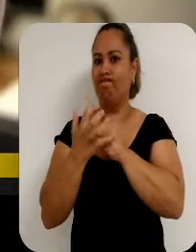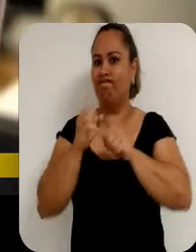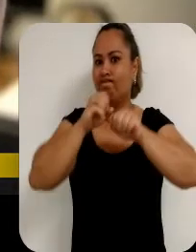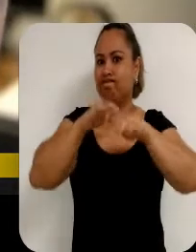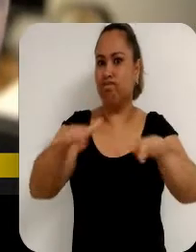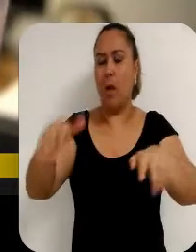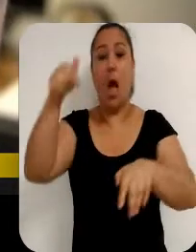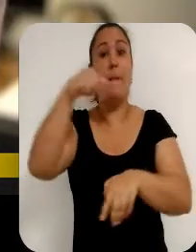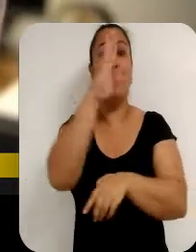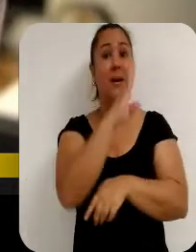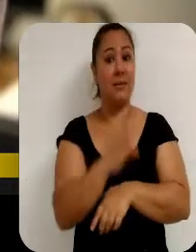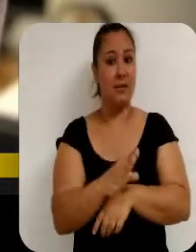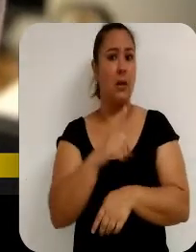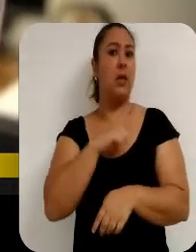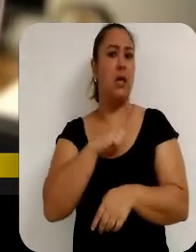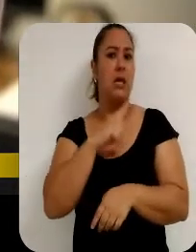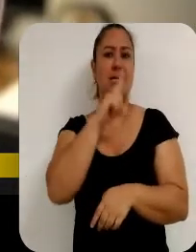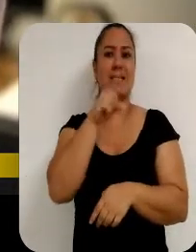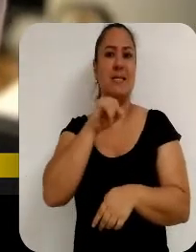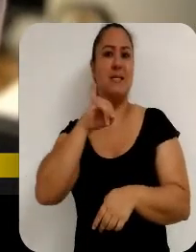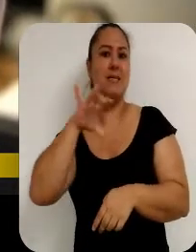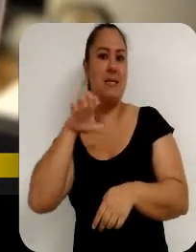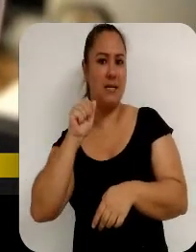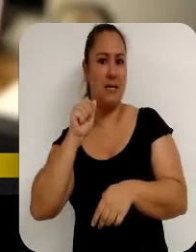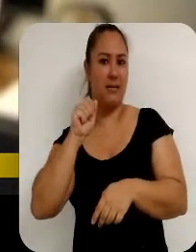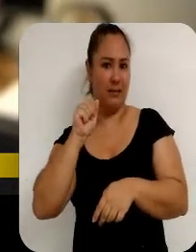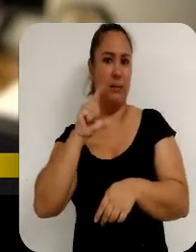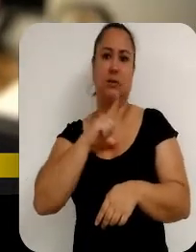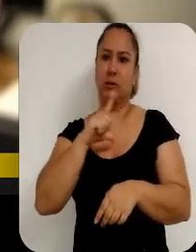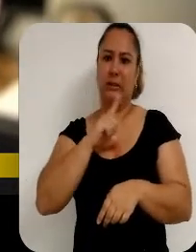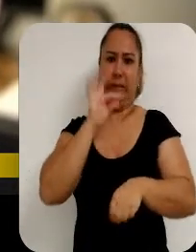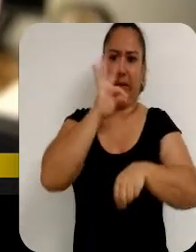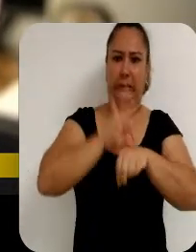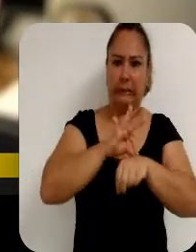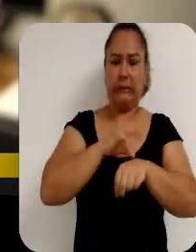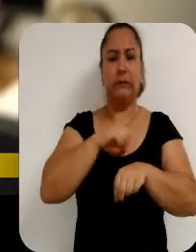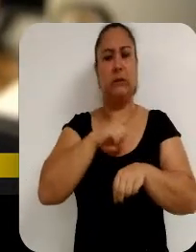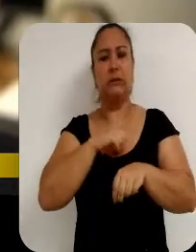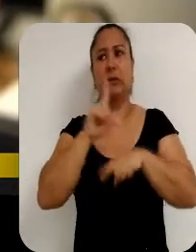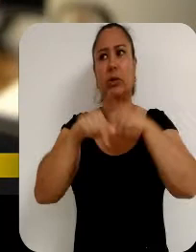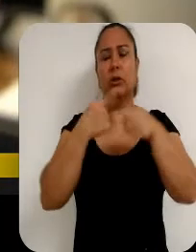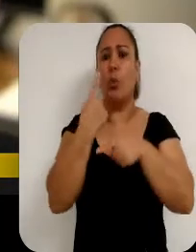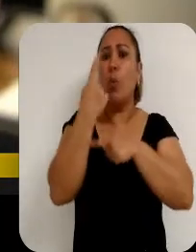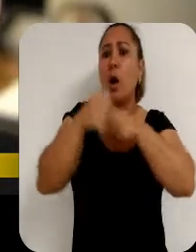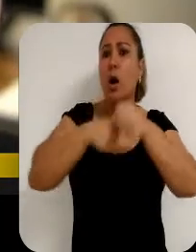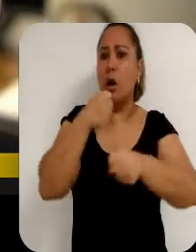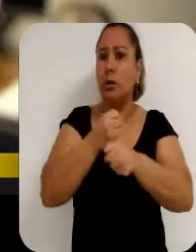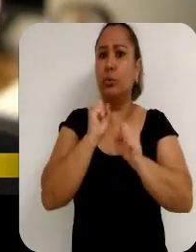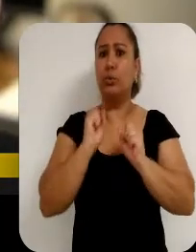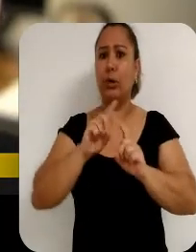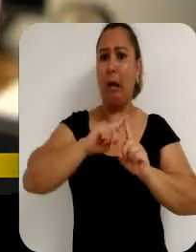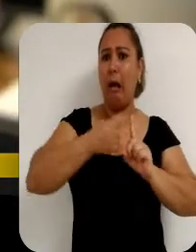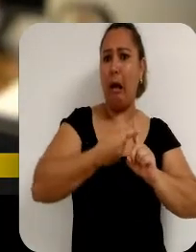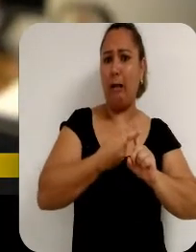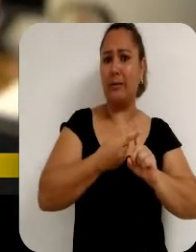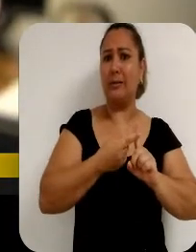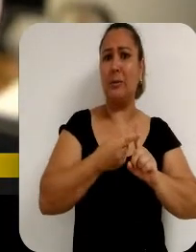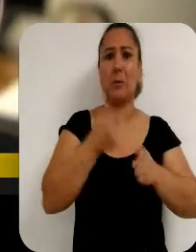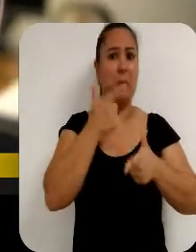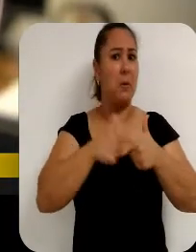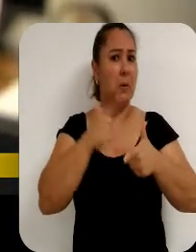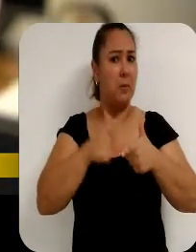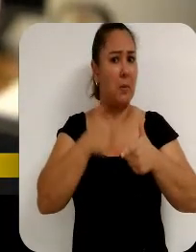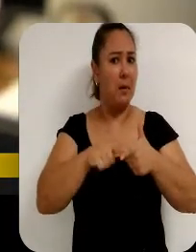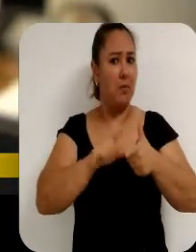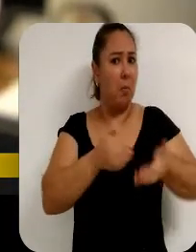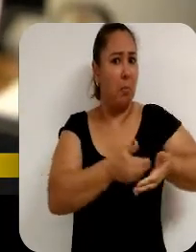a gente levou mais de 1 ano para reconhecer que Zika poderia infectar grávidas, poderia causar complicações nos fetos, nos bebês em